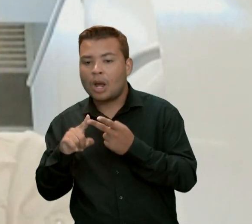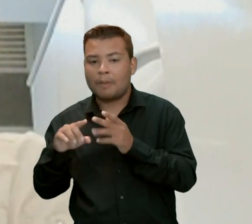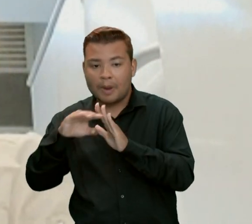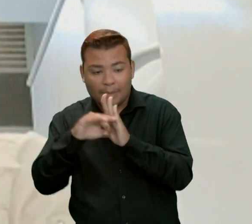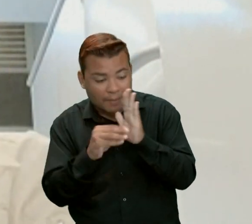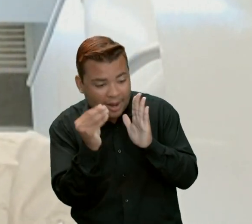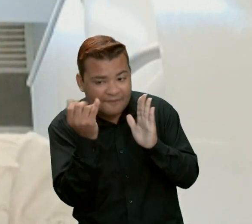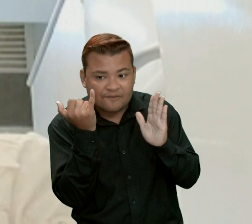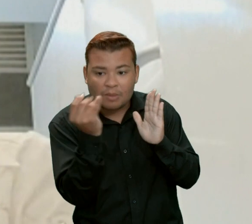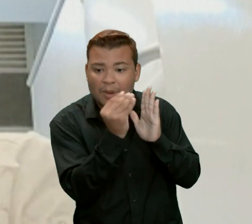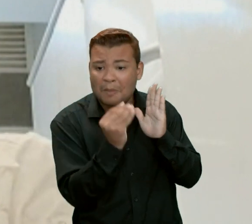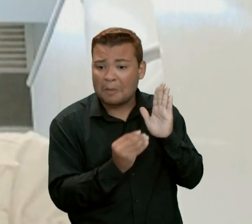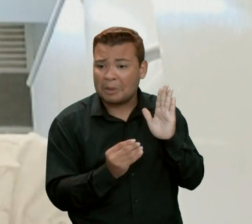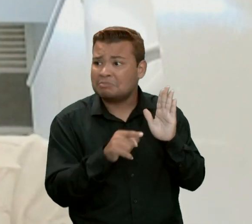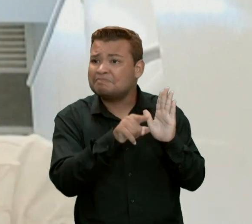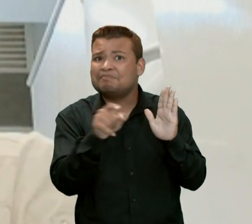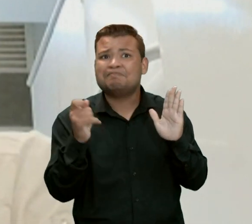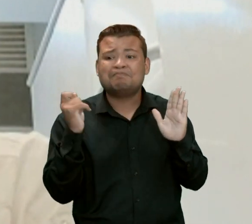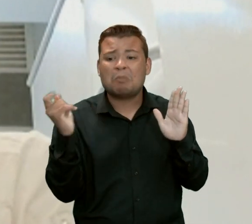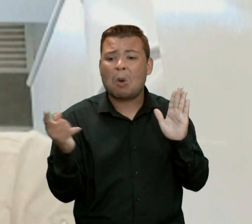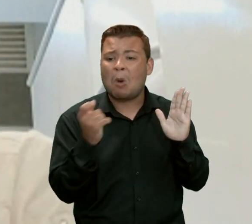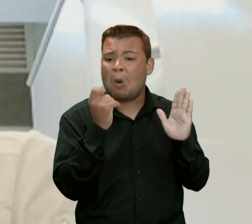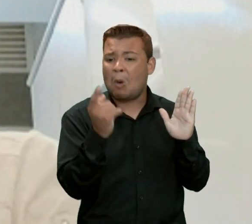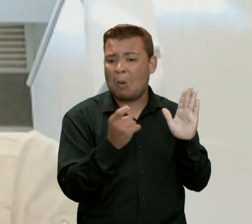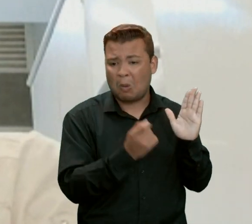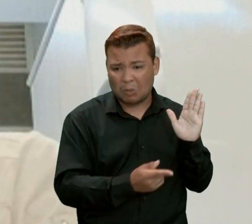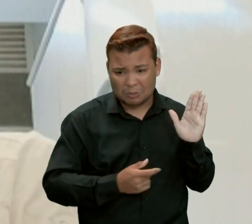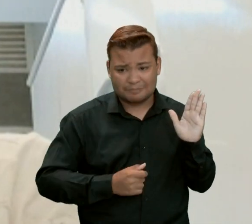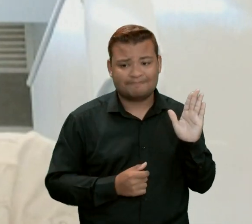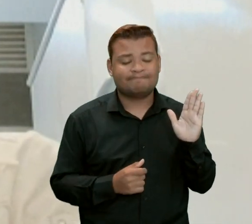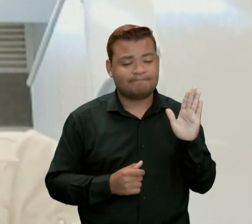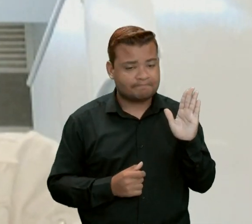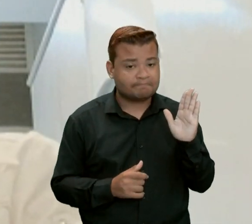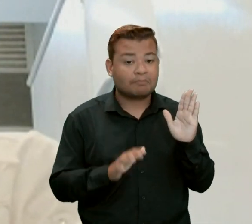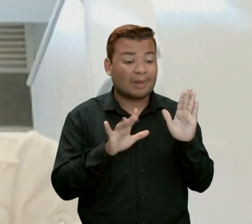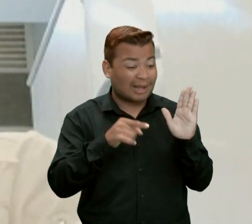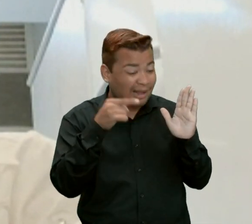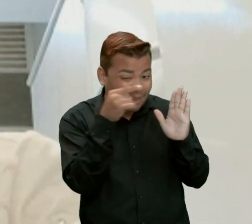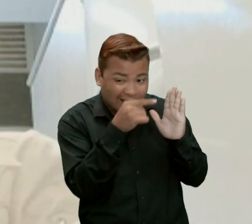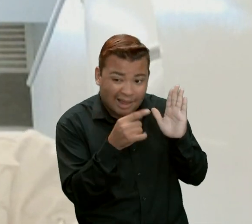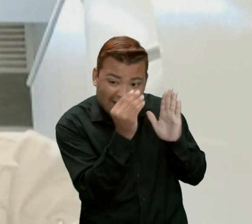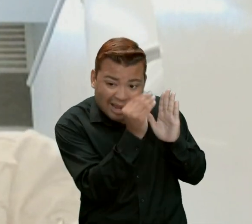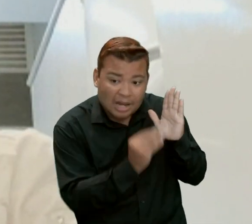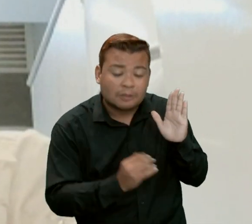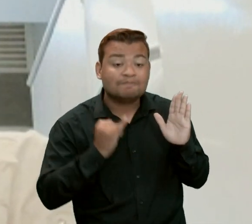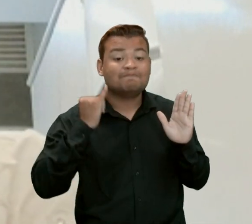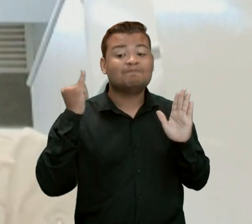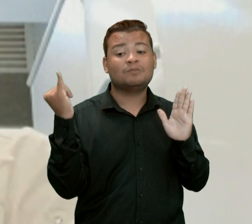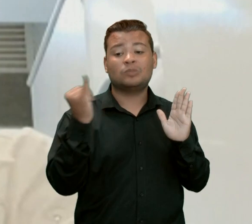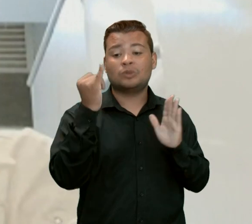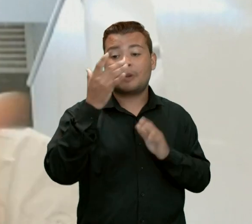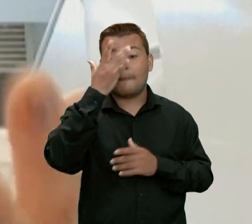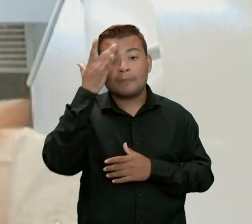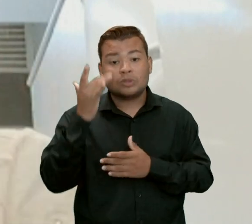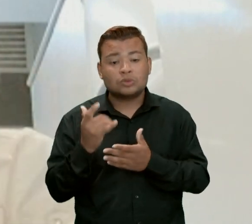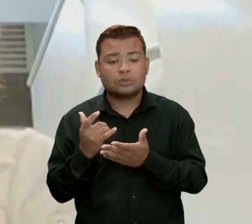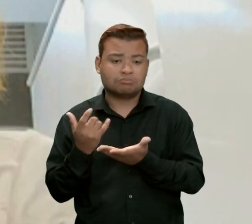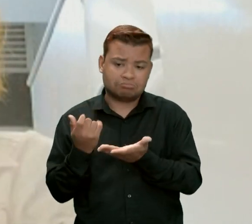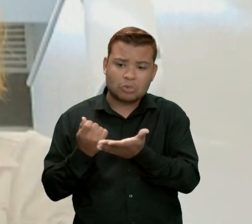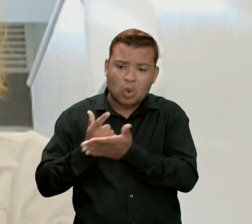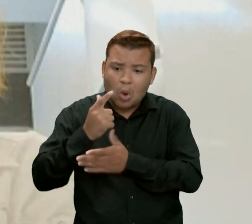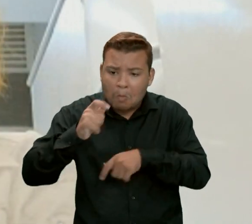informação. Ali, por exemplo, seria uma questão importante para o consumidor escolher se